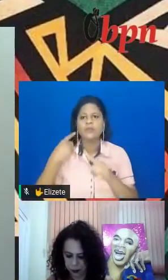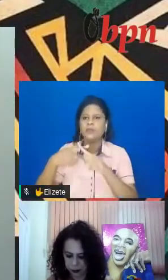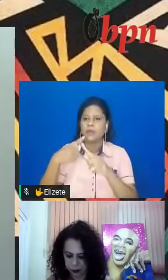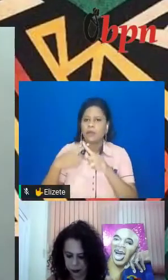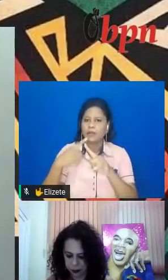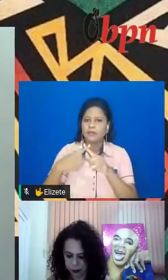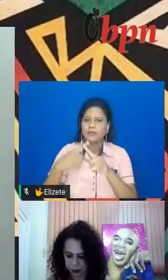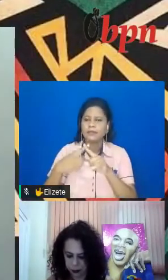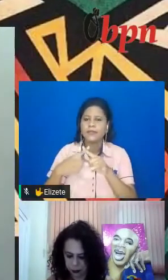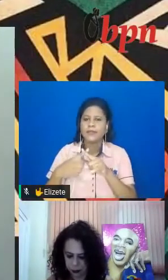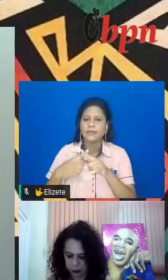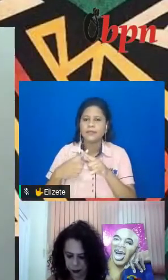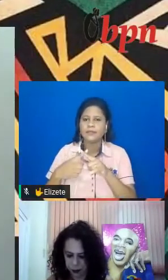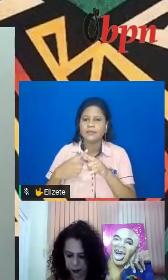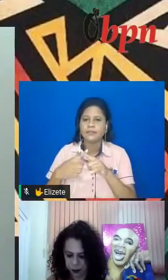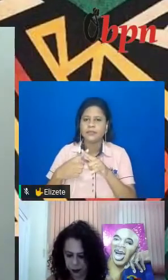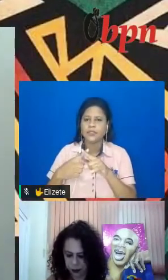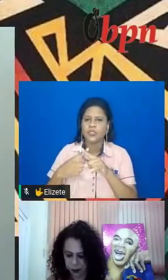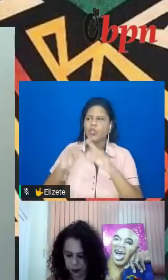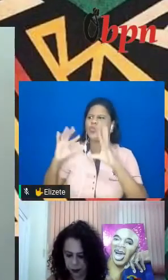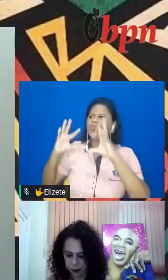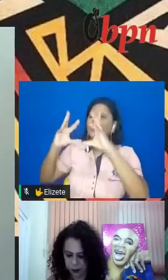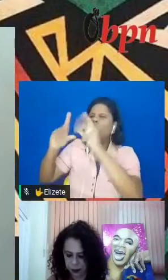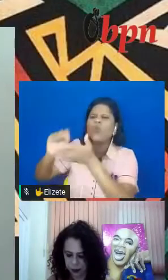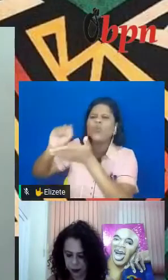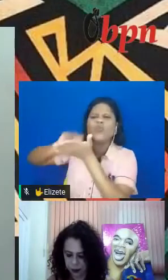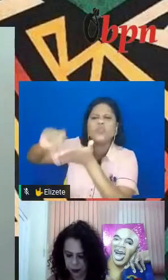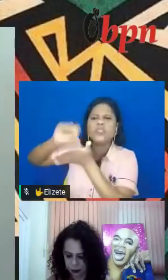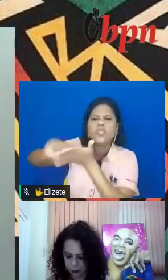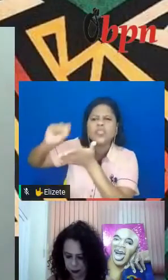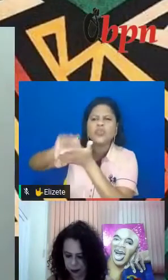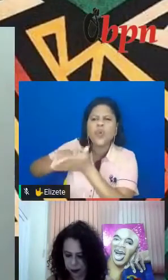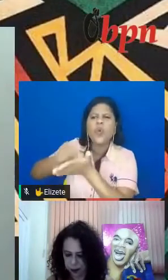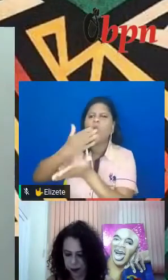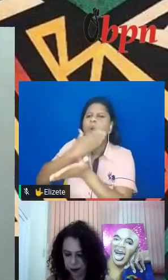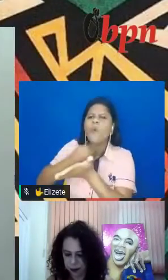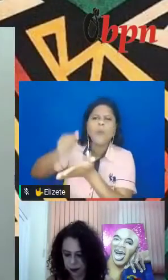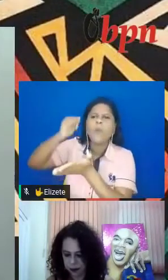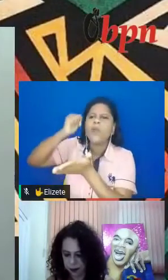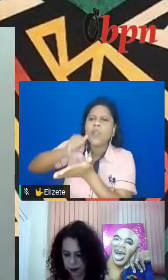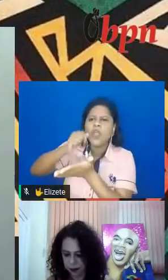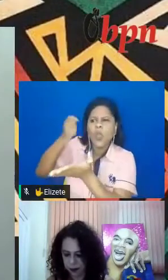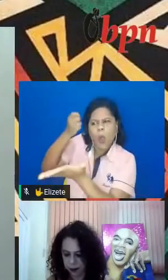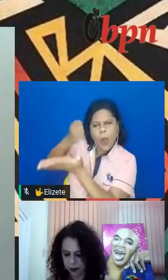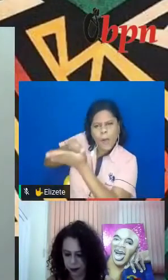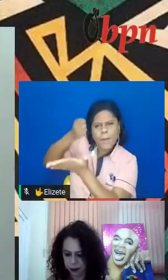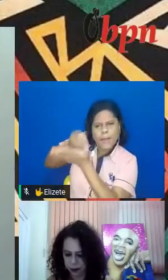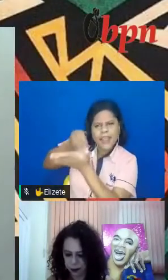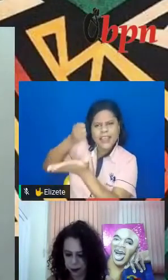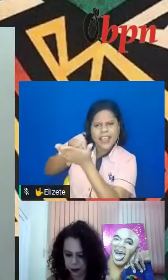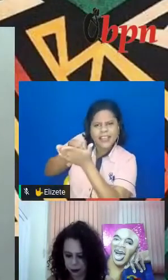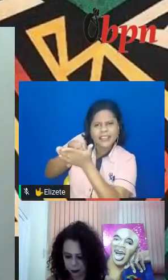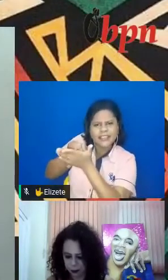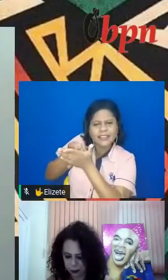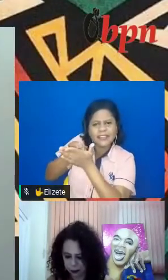nem todo escritor e nem toda escritora é obrigado, por exemplo, partir